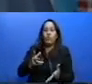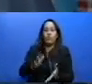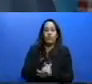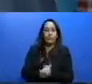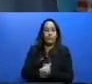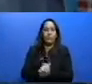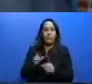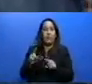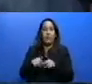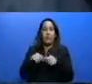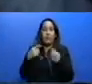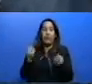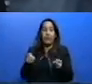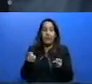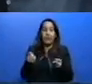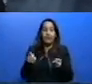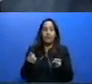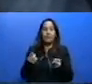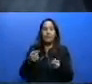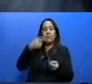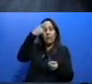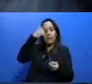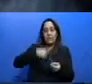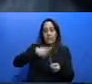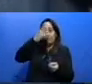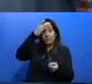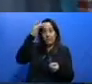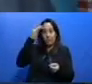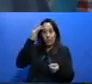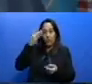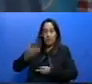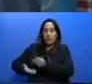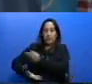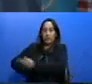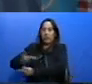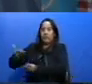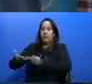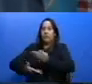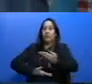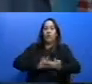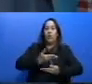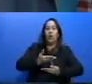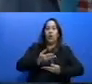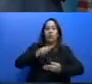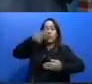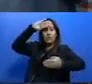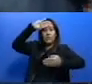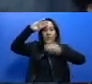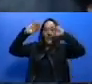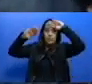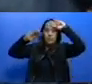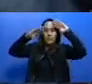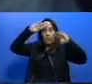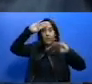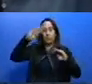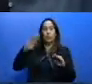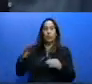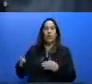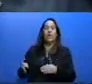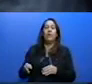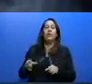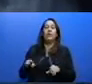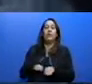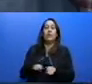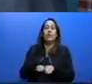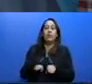Mas não são somente os seres vivos que trocam calor com o ambiente. Os materiais também. É por isso